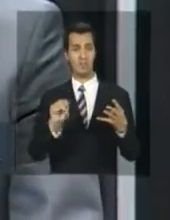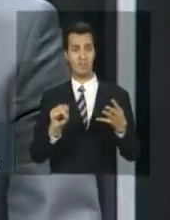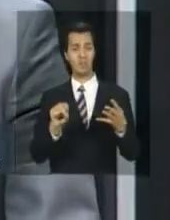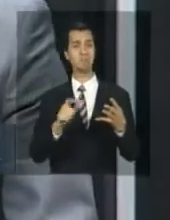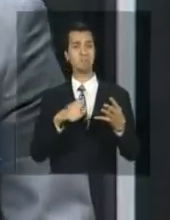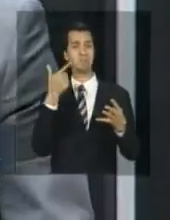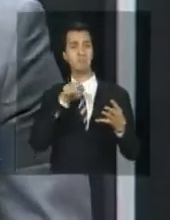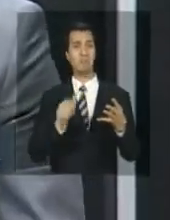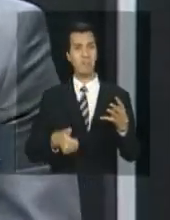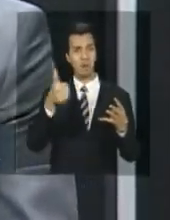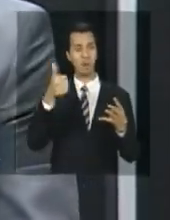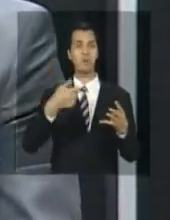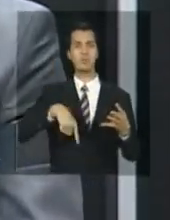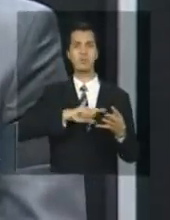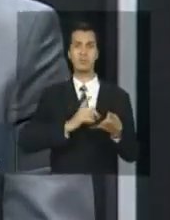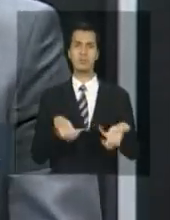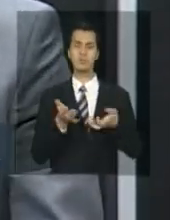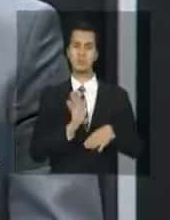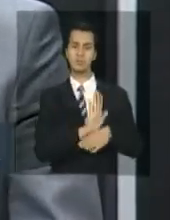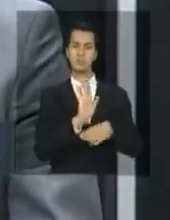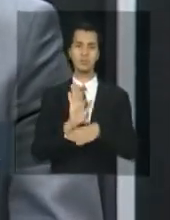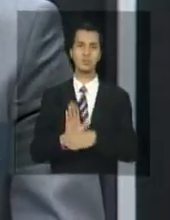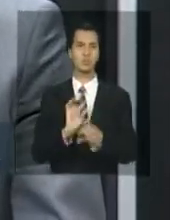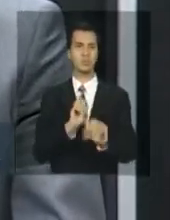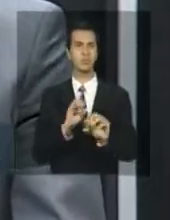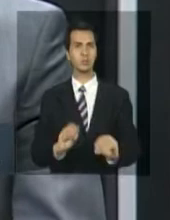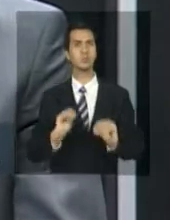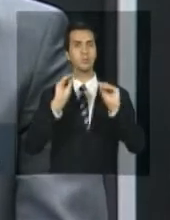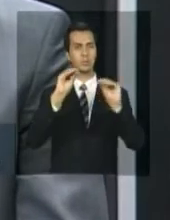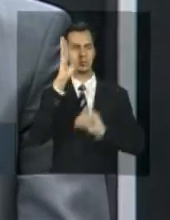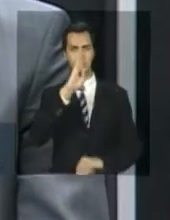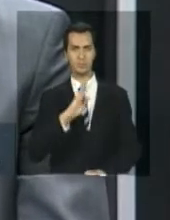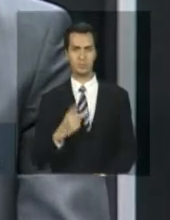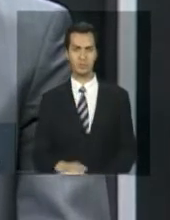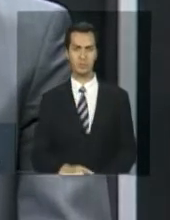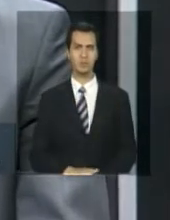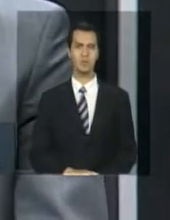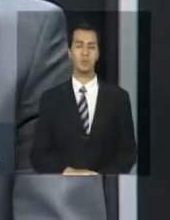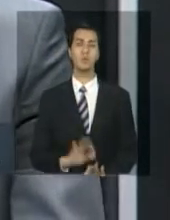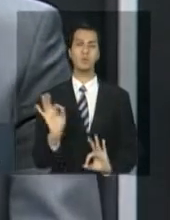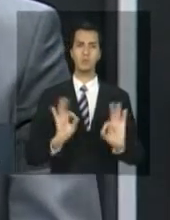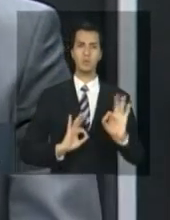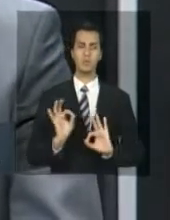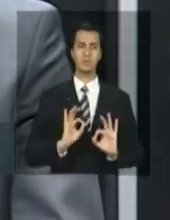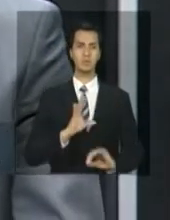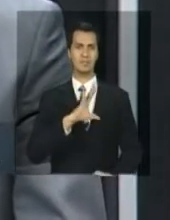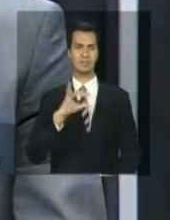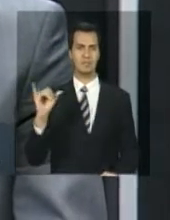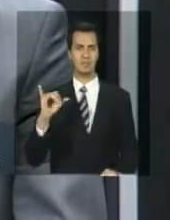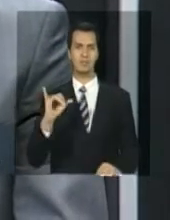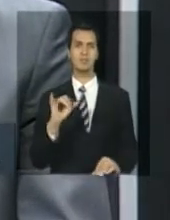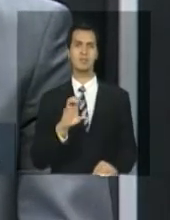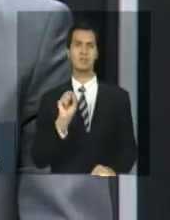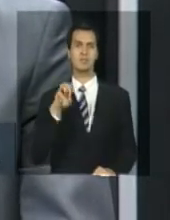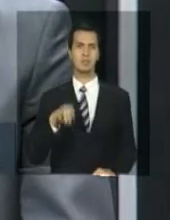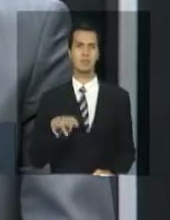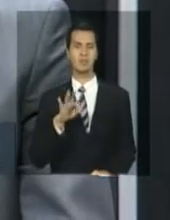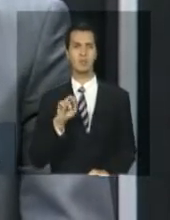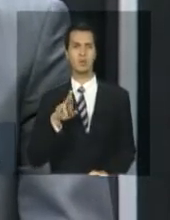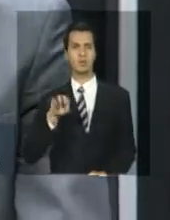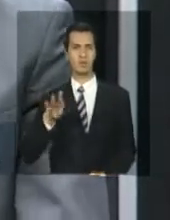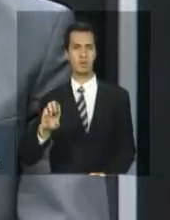do acesso ao ensino superior no Brasil. Com o programa Ciência Sem Fronteiras,